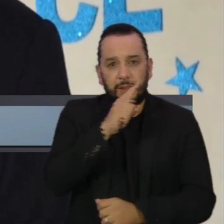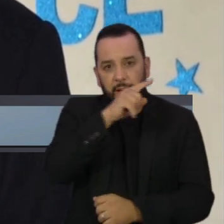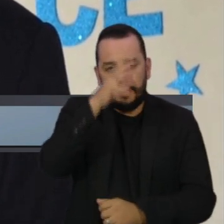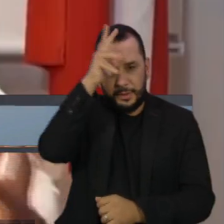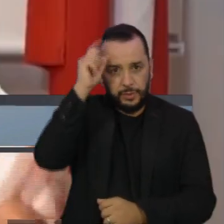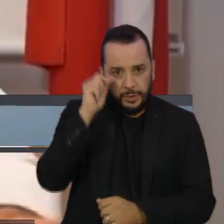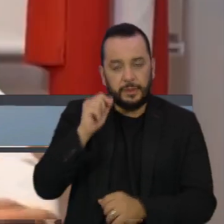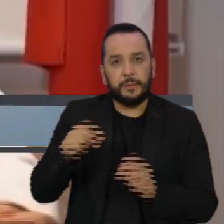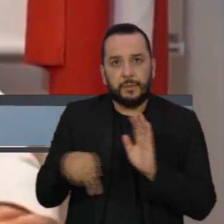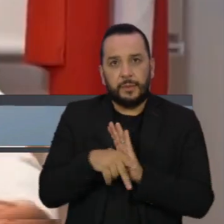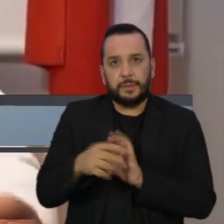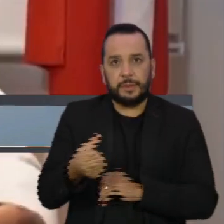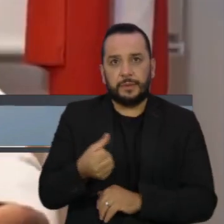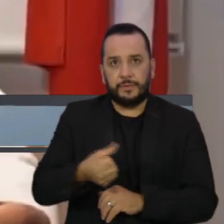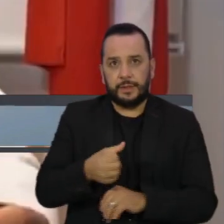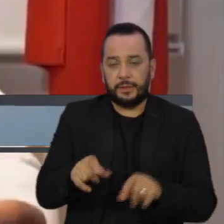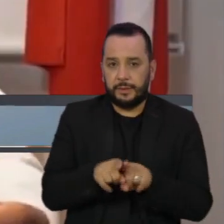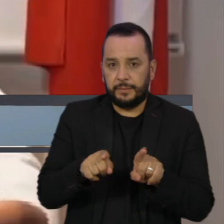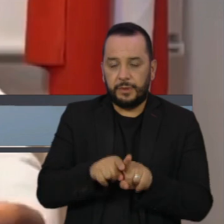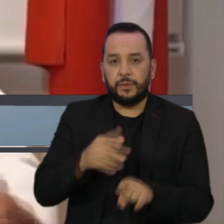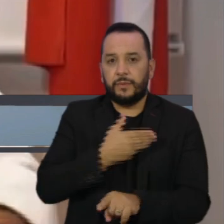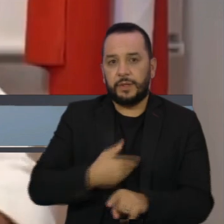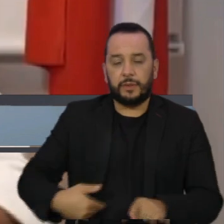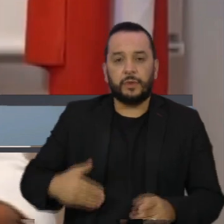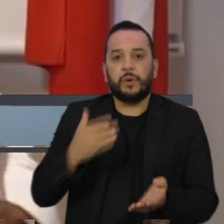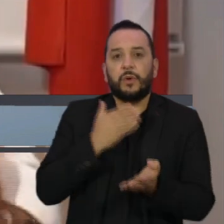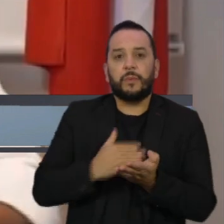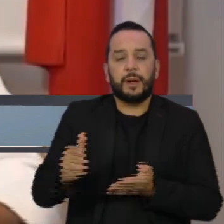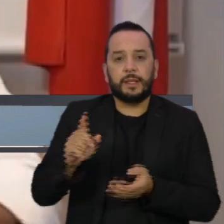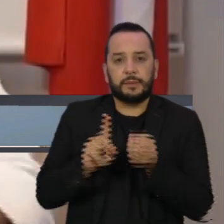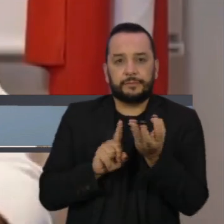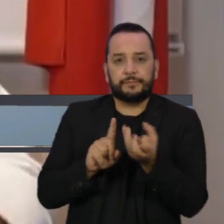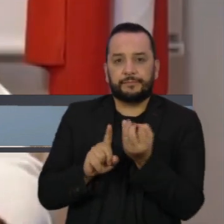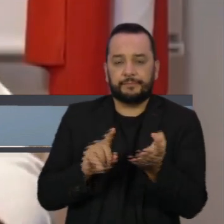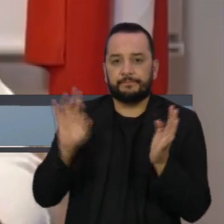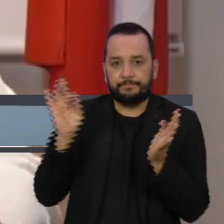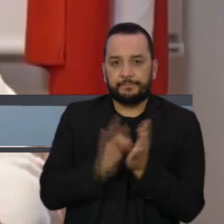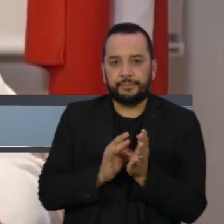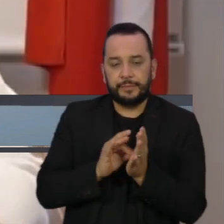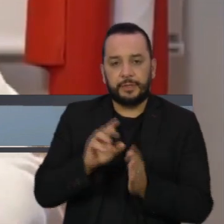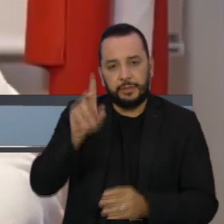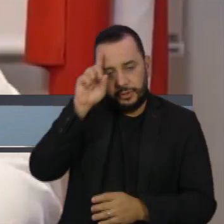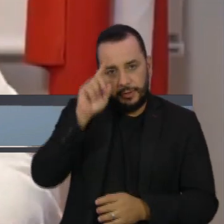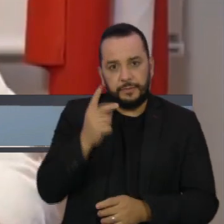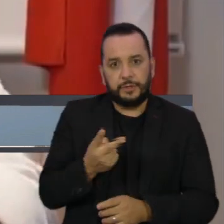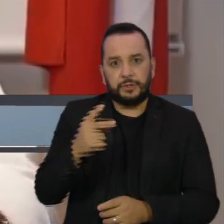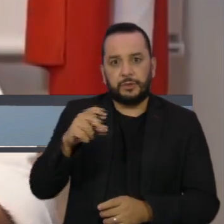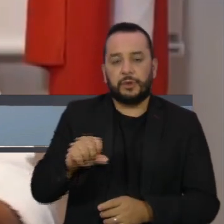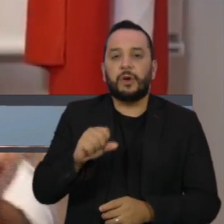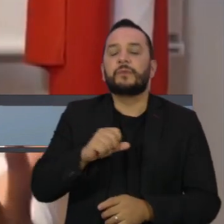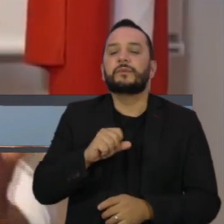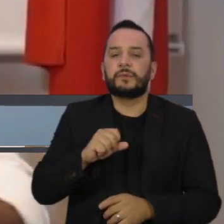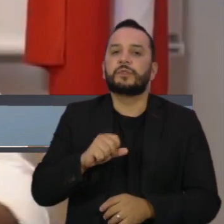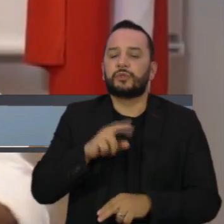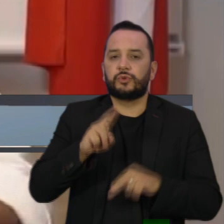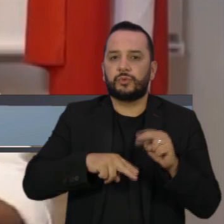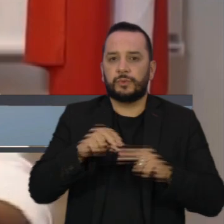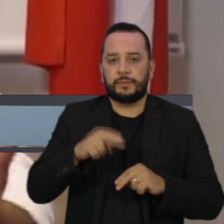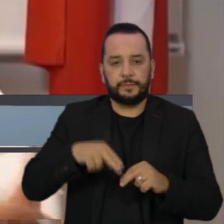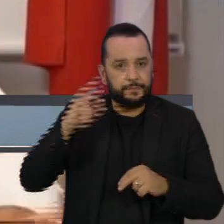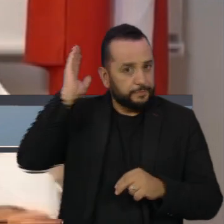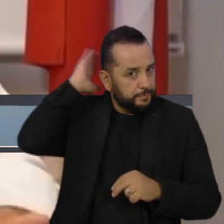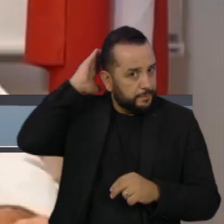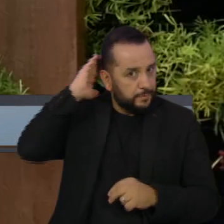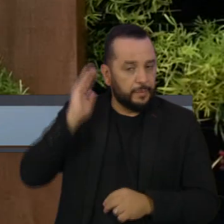Martins na sexta já os depoimentos dos governadores devem começar efetivamente no dia Vinte e Nove de Junho com o governador do